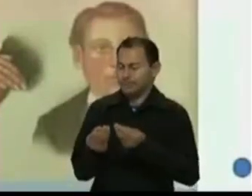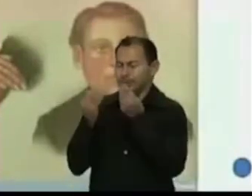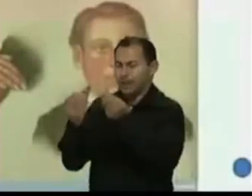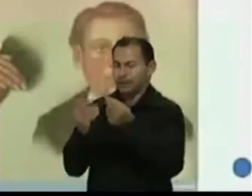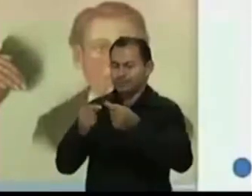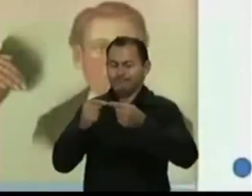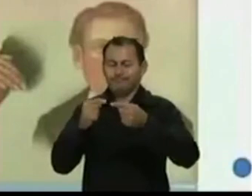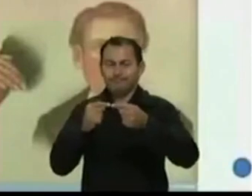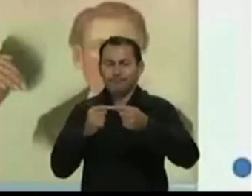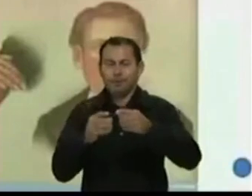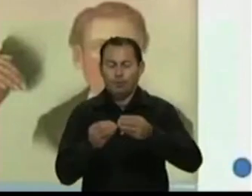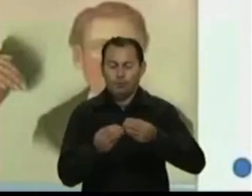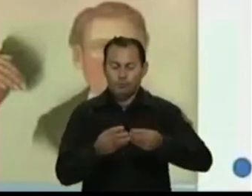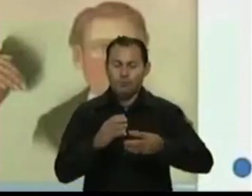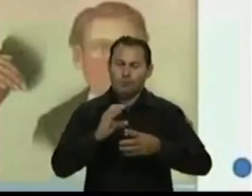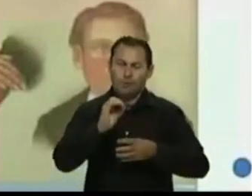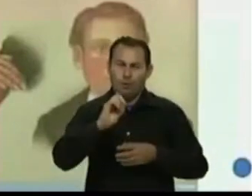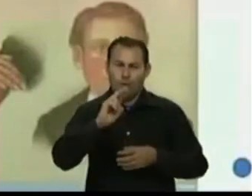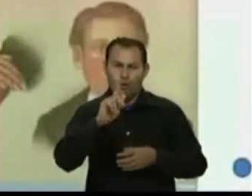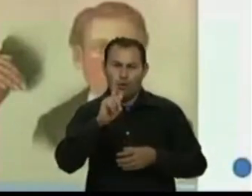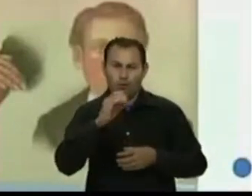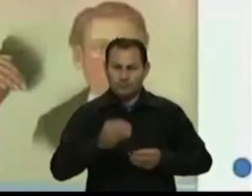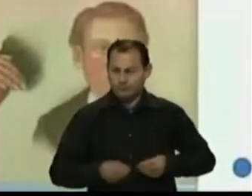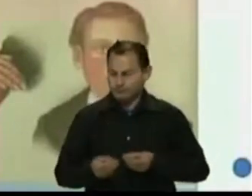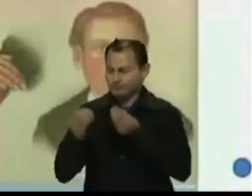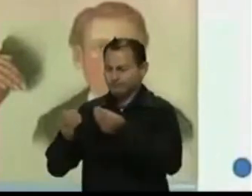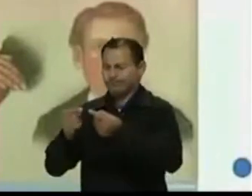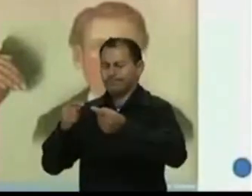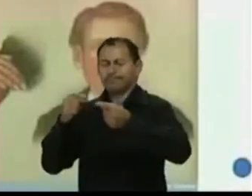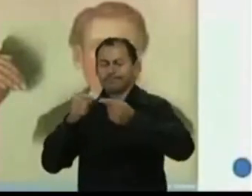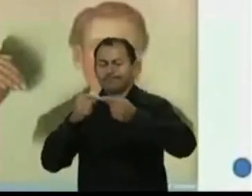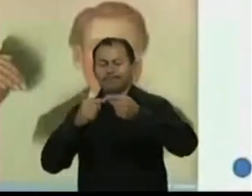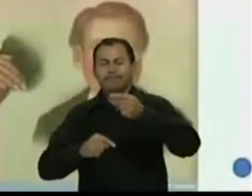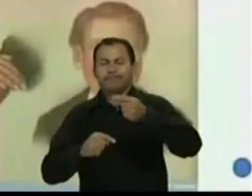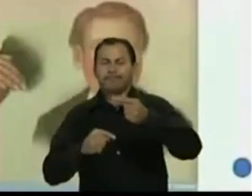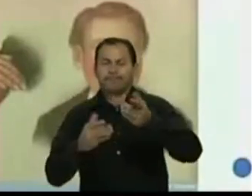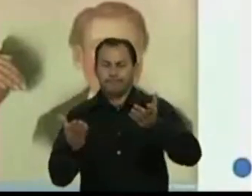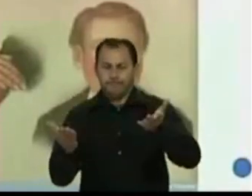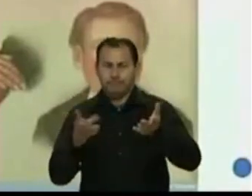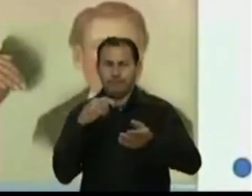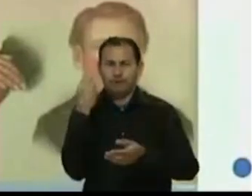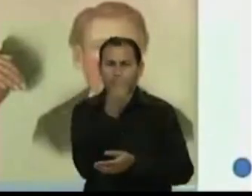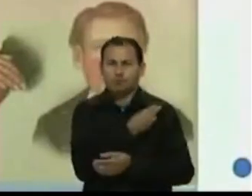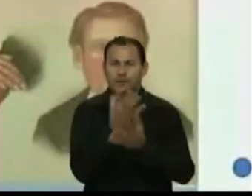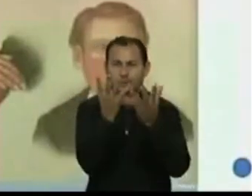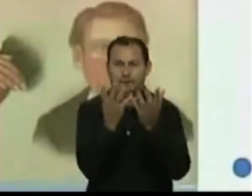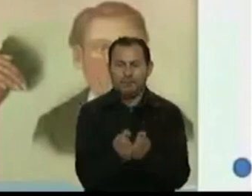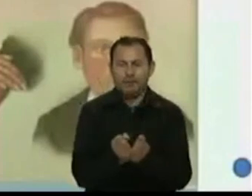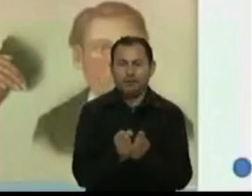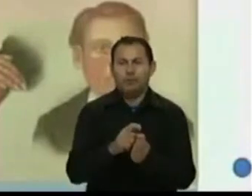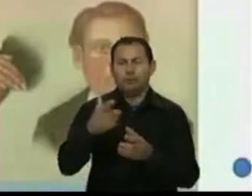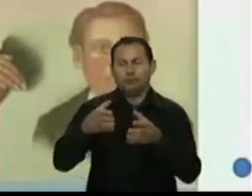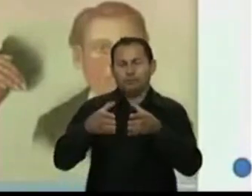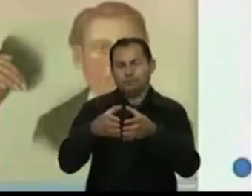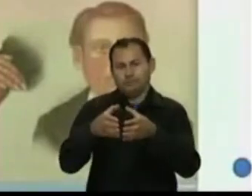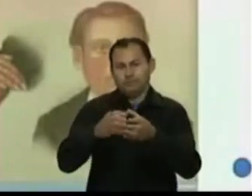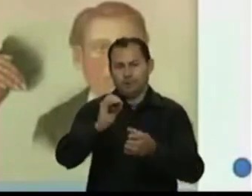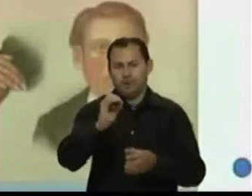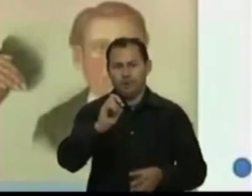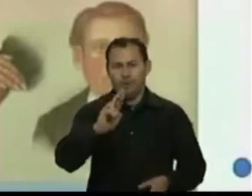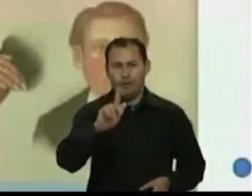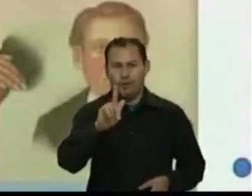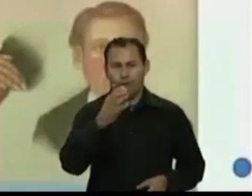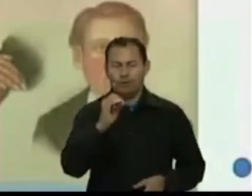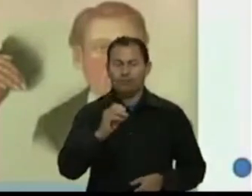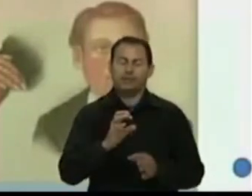um órgão também, ele vai ter marcações que não permitam que o nosso corpo receba outro órgão de